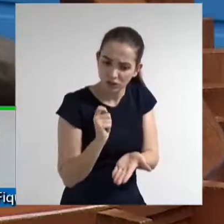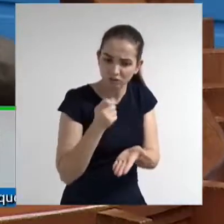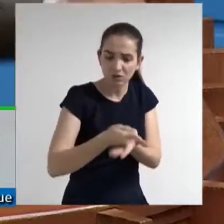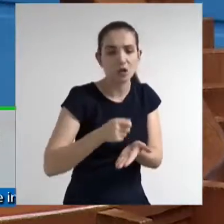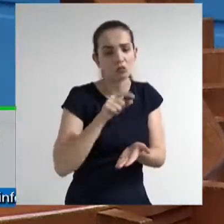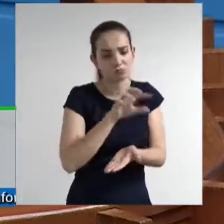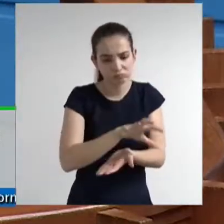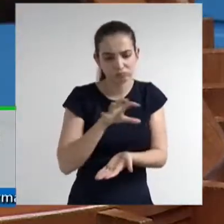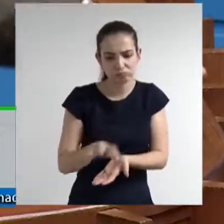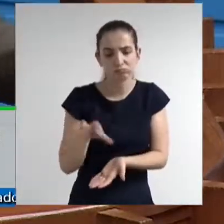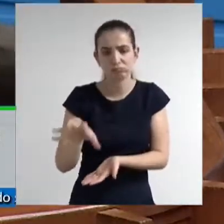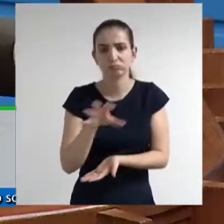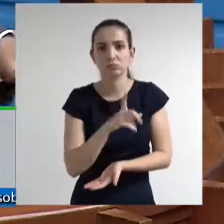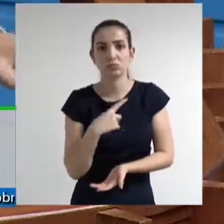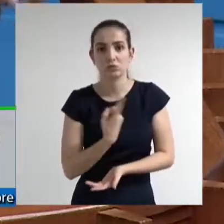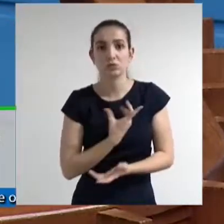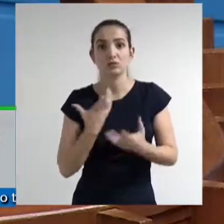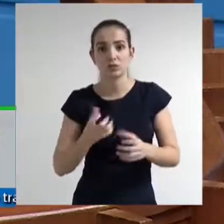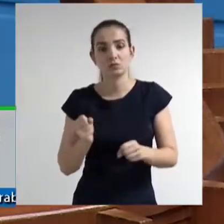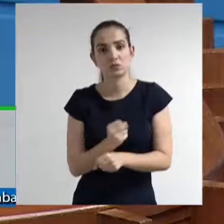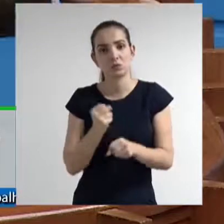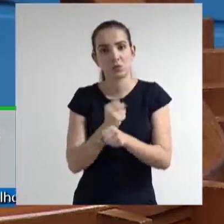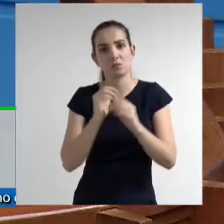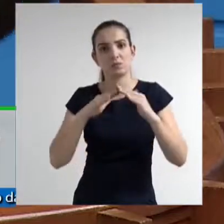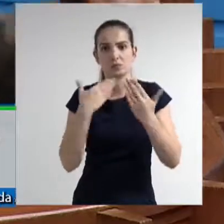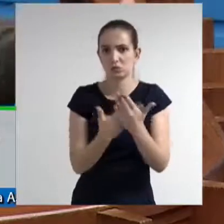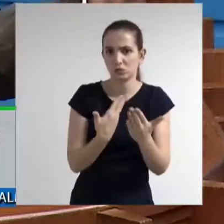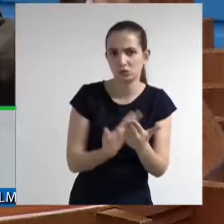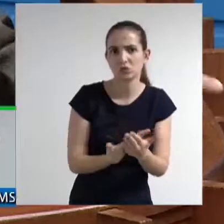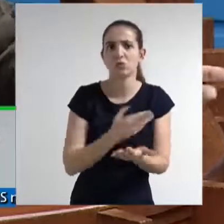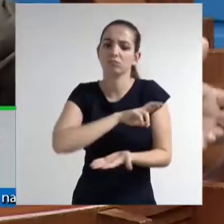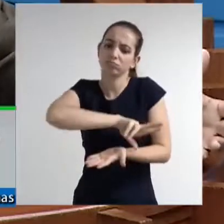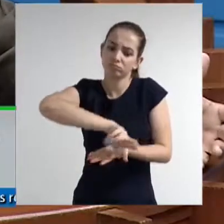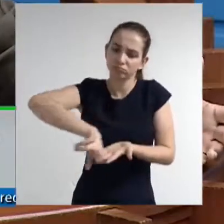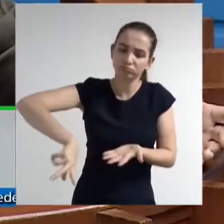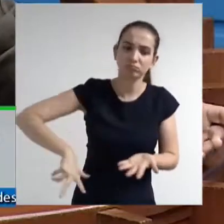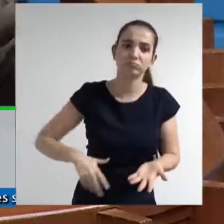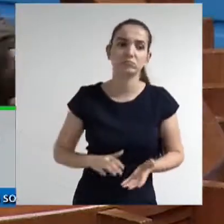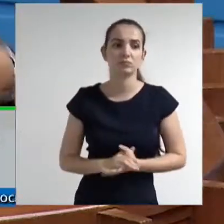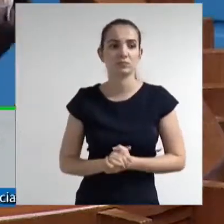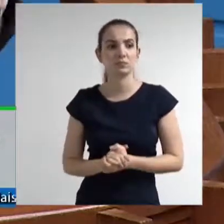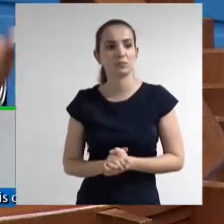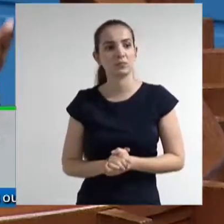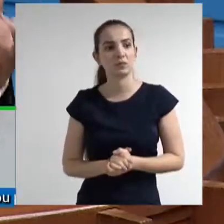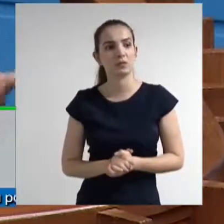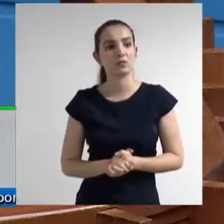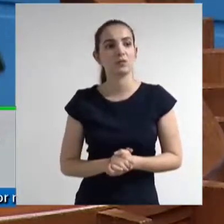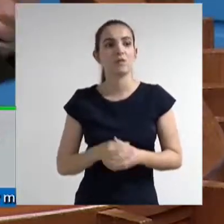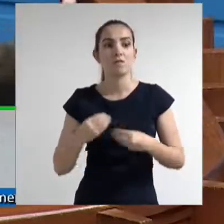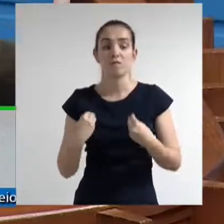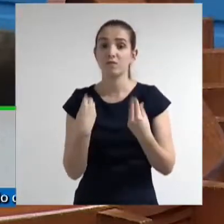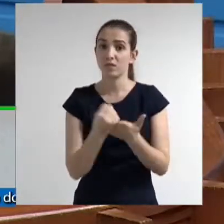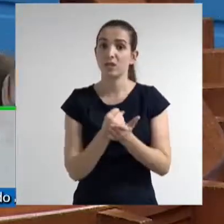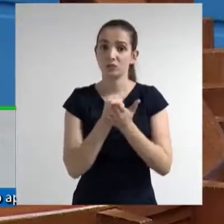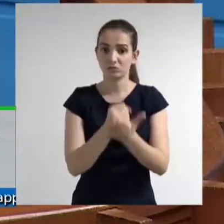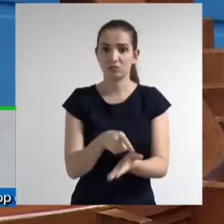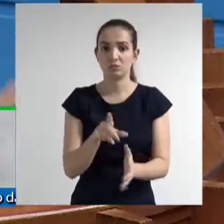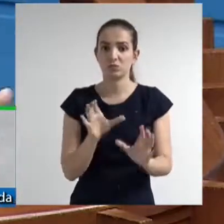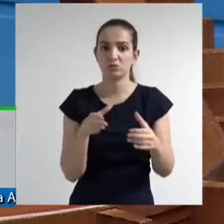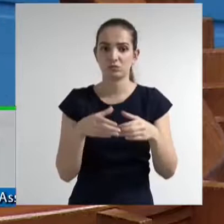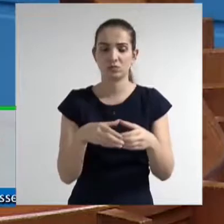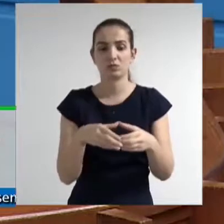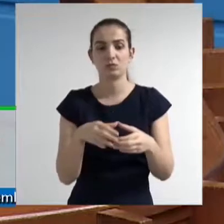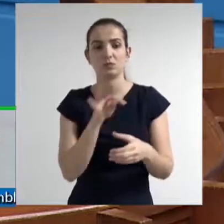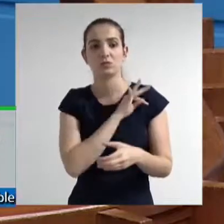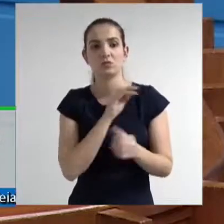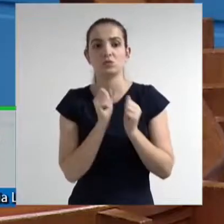tal. O que nós queremos é obra para a escola, nós queremos é obra para isso, nós queremos é obra para aquilo. Isso vai ser acompanhado por essa comissão,